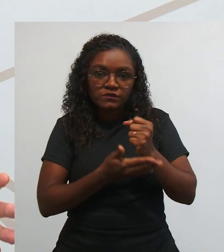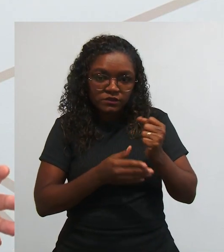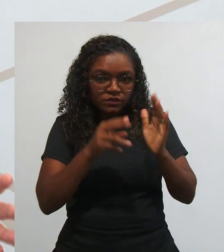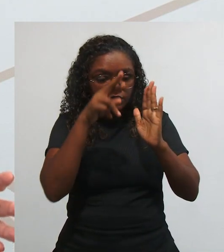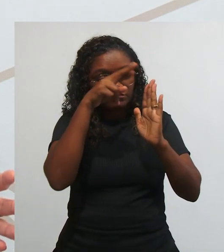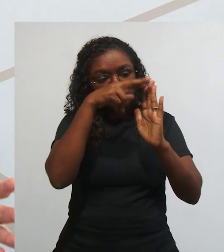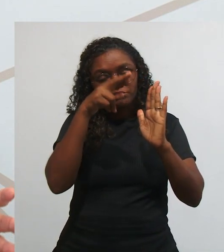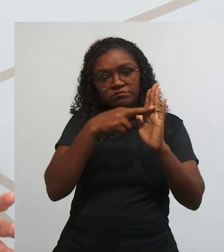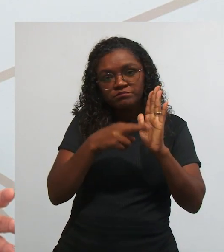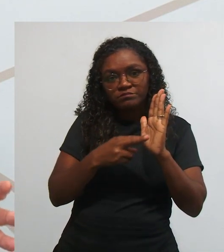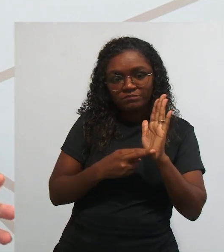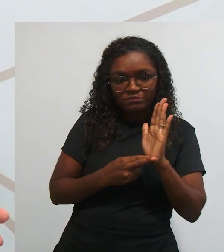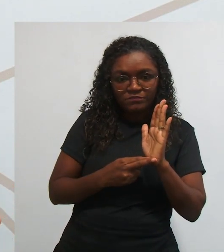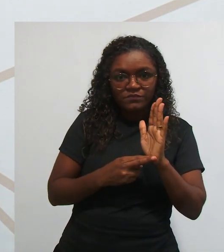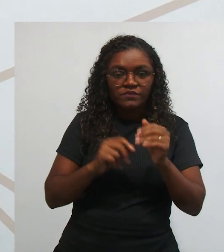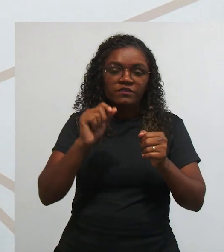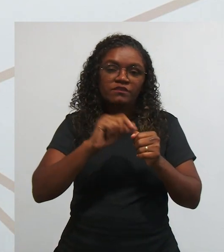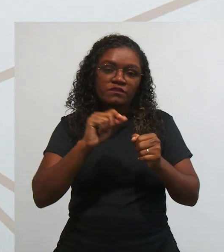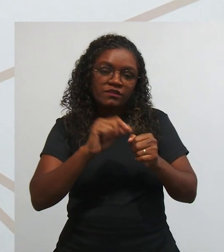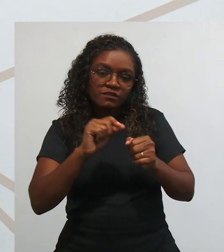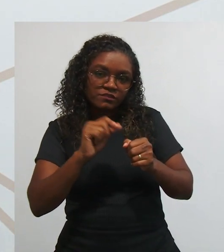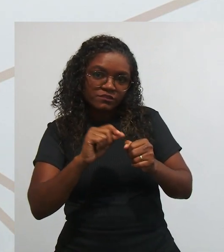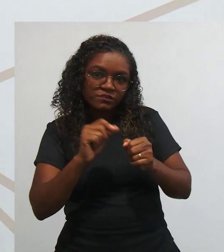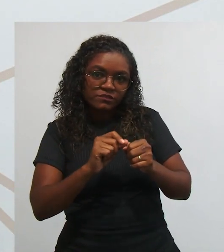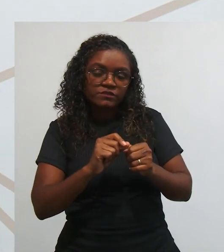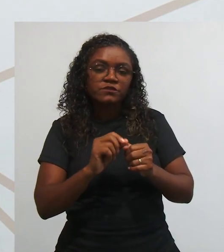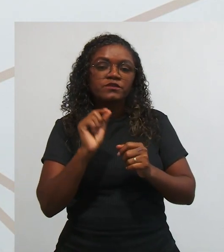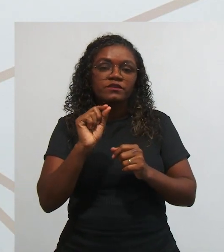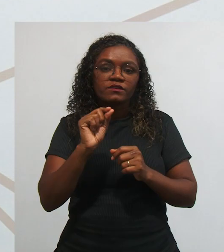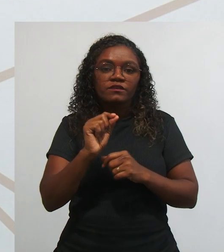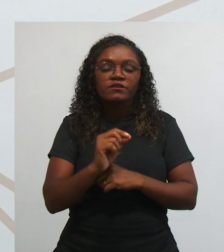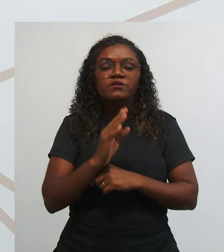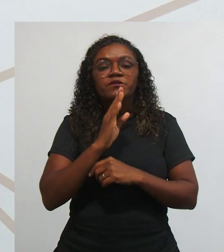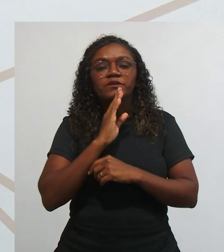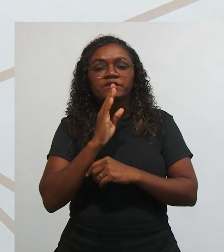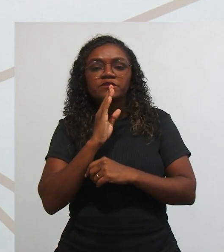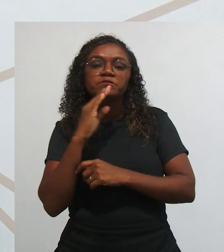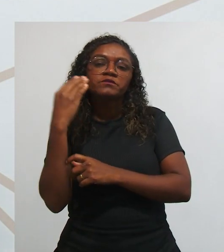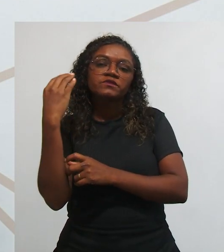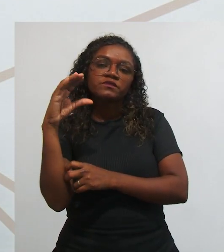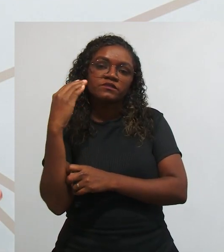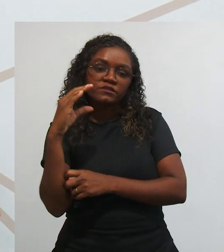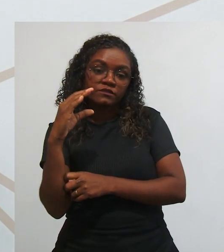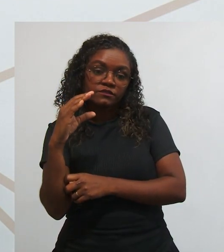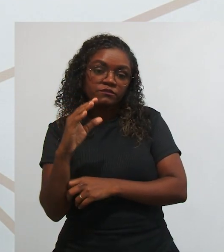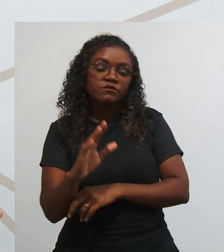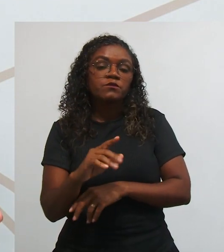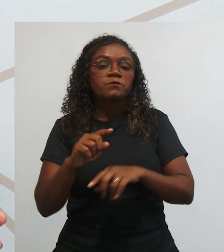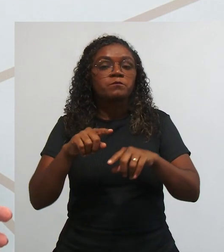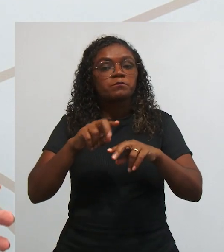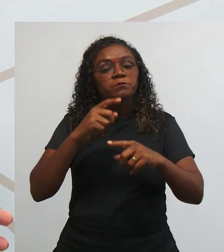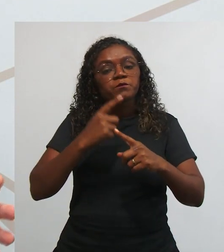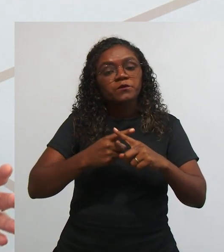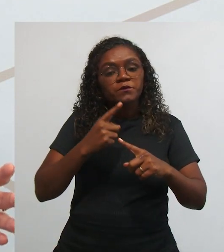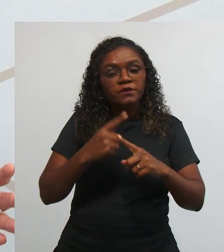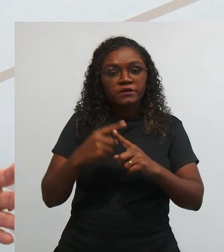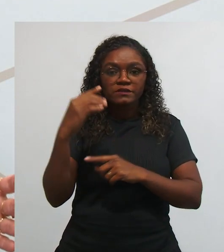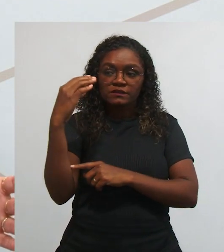normatizações da produção do conhecimento científico. Para que o conhecimento